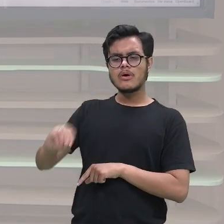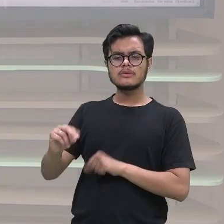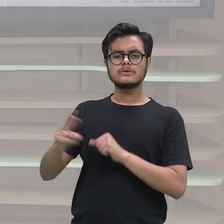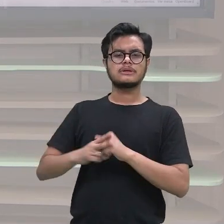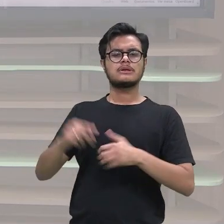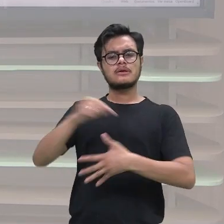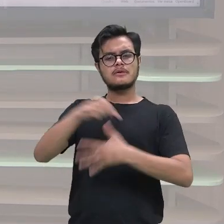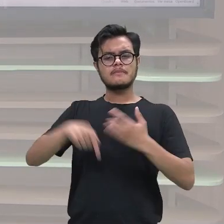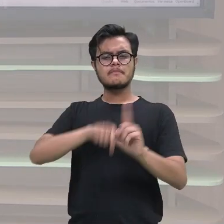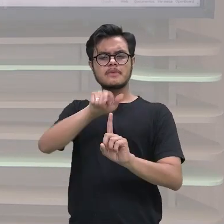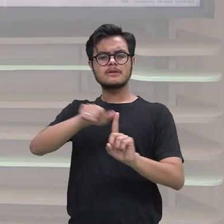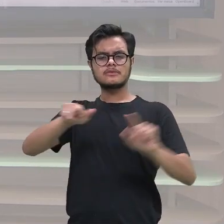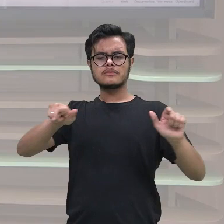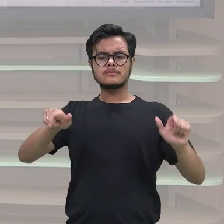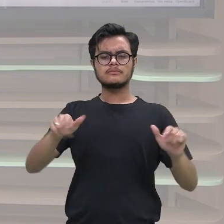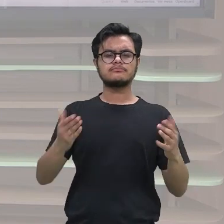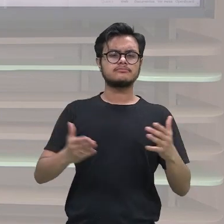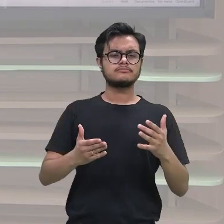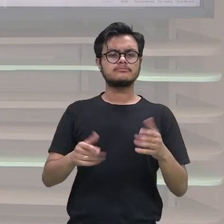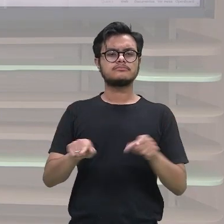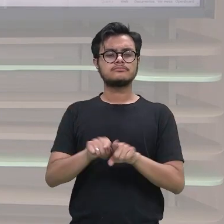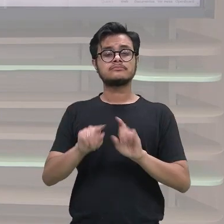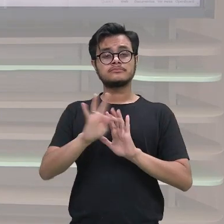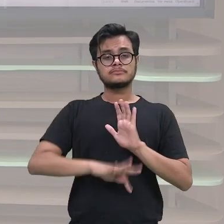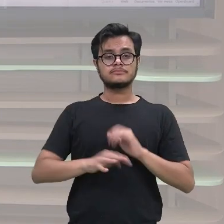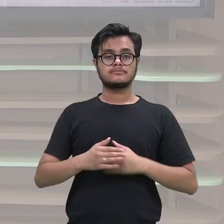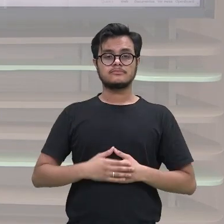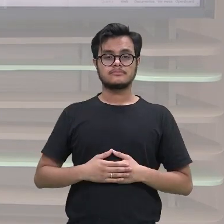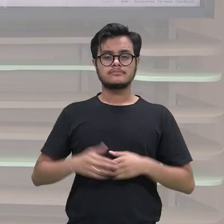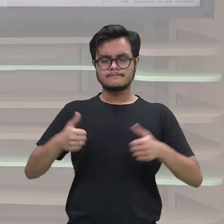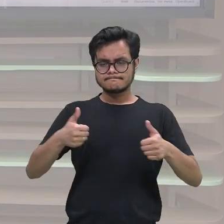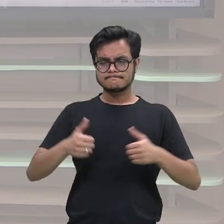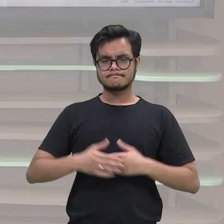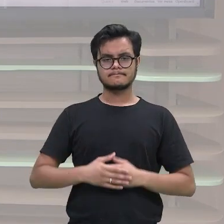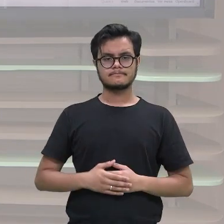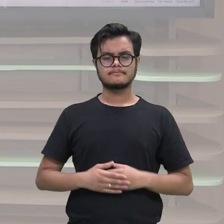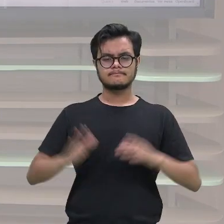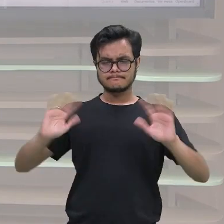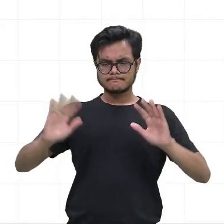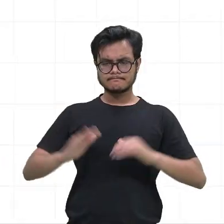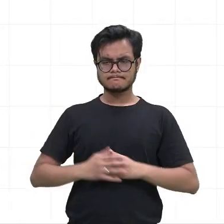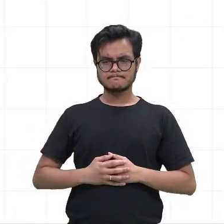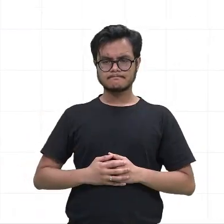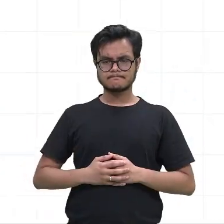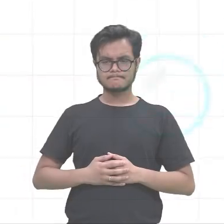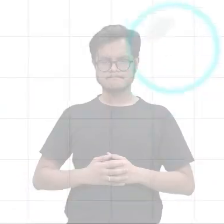falamos das pessoas, do discurso. E é isso. Até a próxima aula.